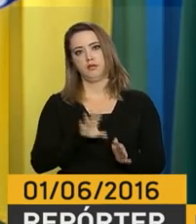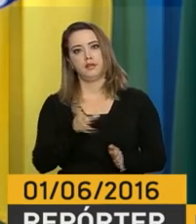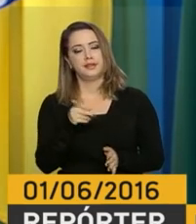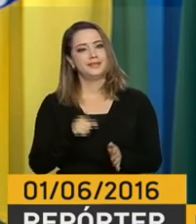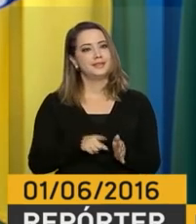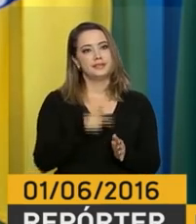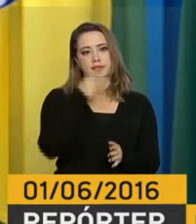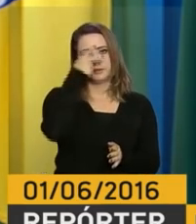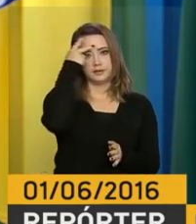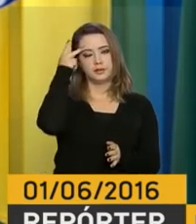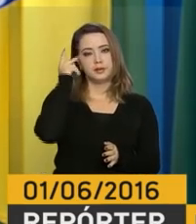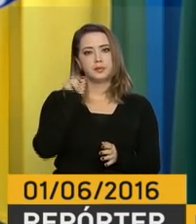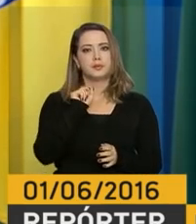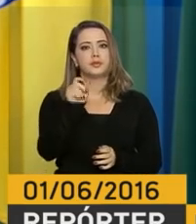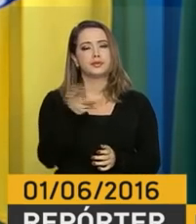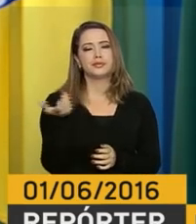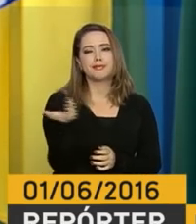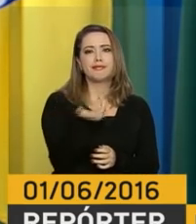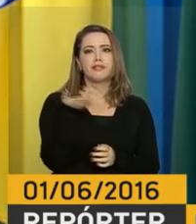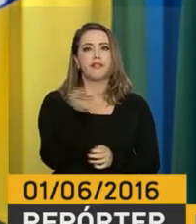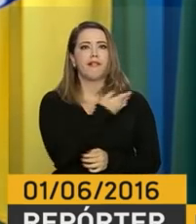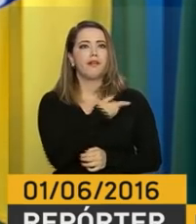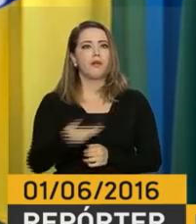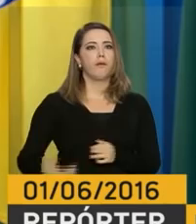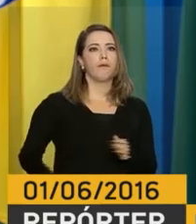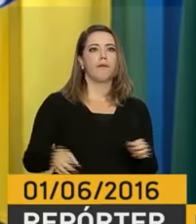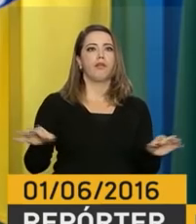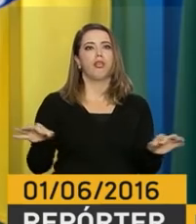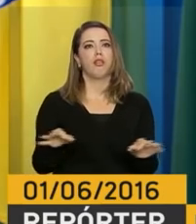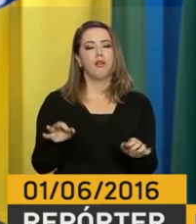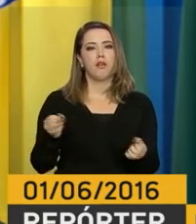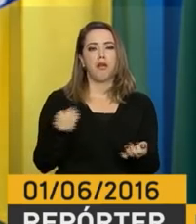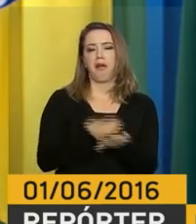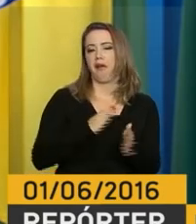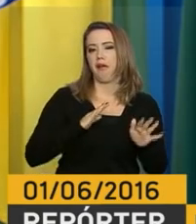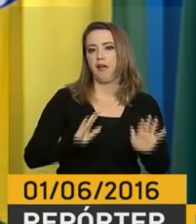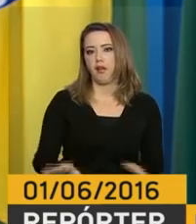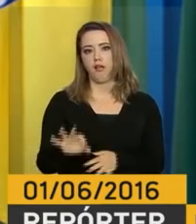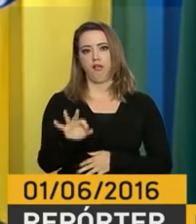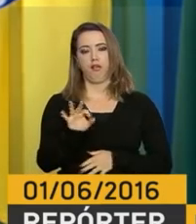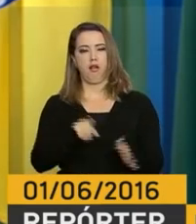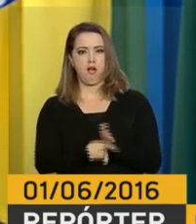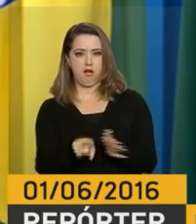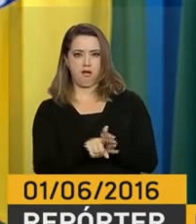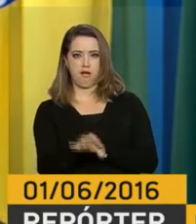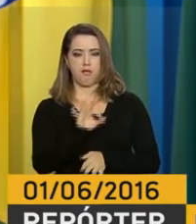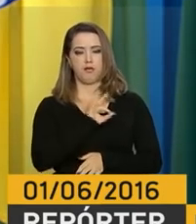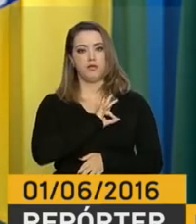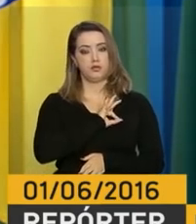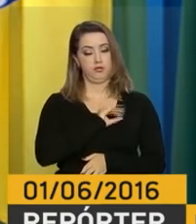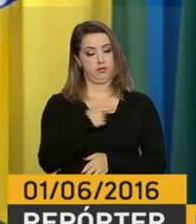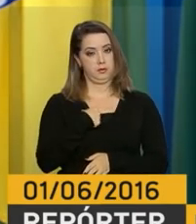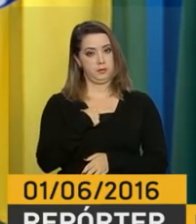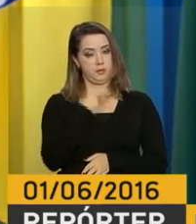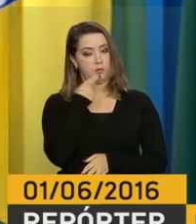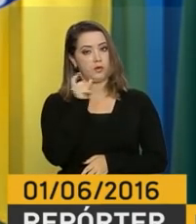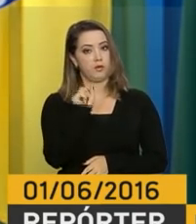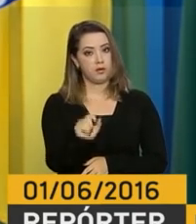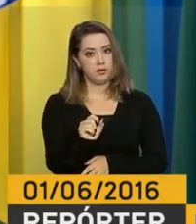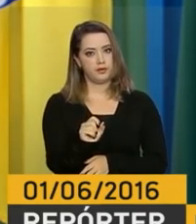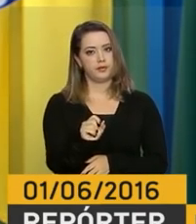objetivo é derrubar lava-jato por isso que eu tomo a liberdade sem nenhum deboche de dizer pela